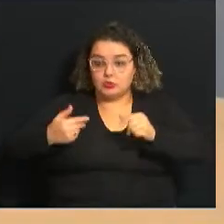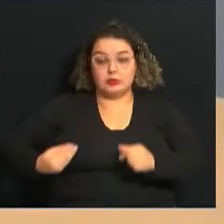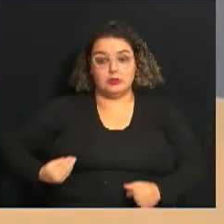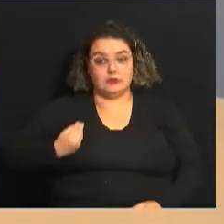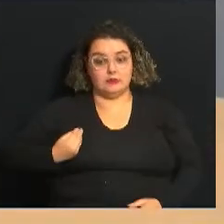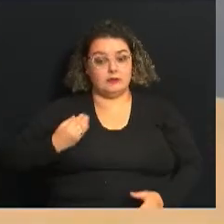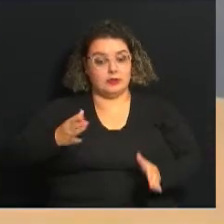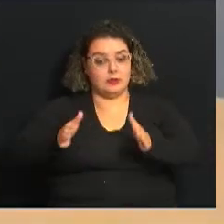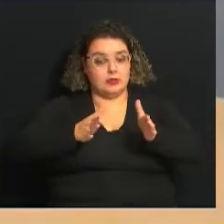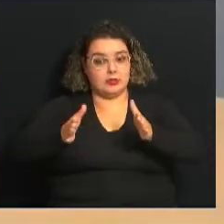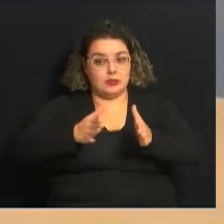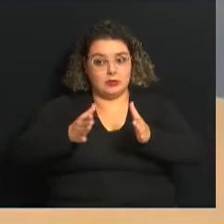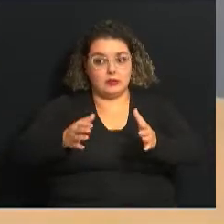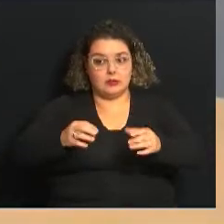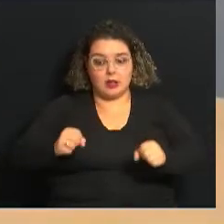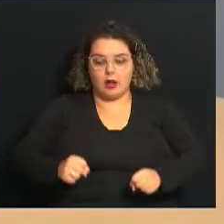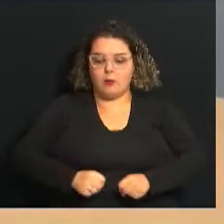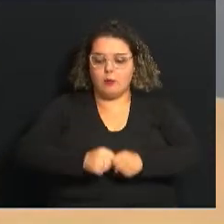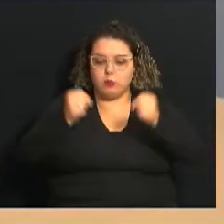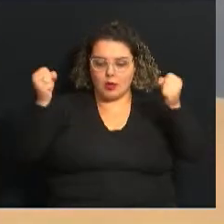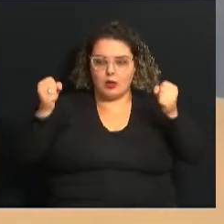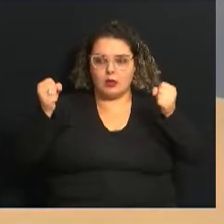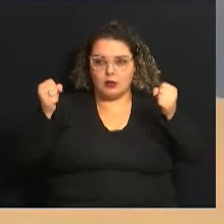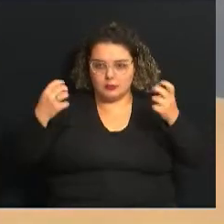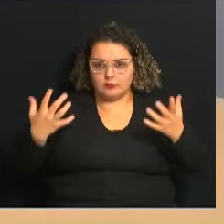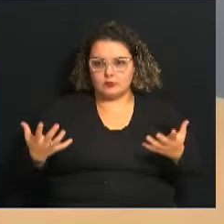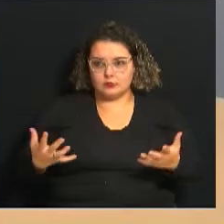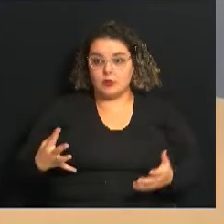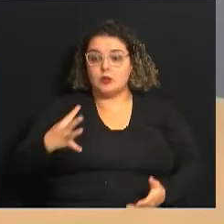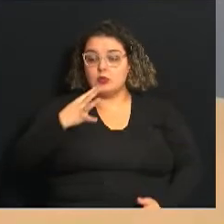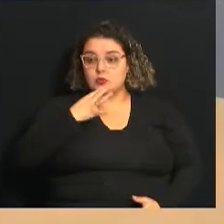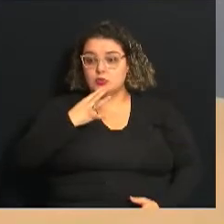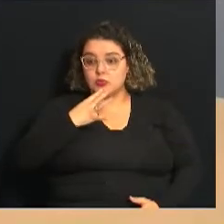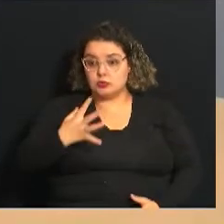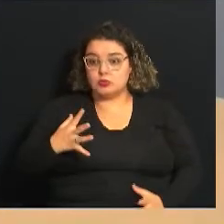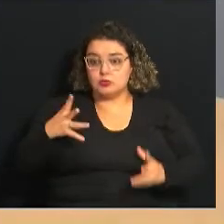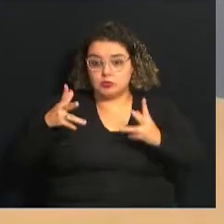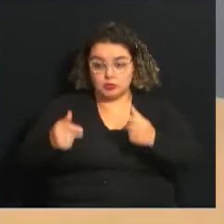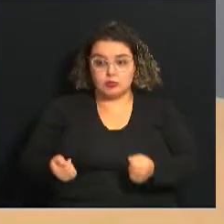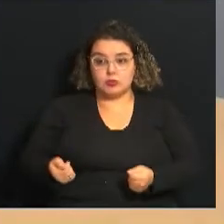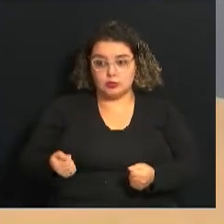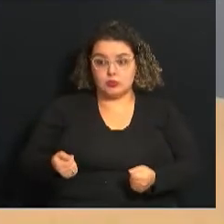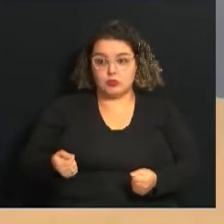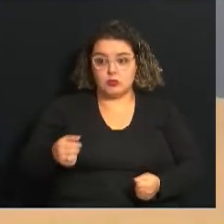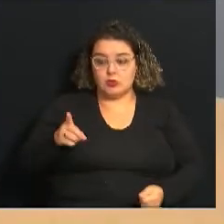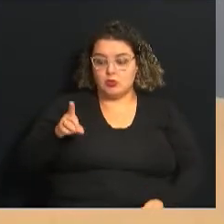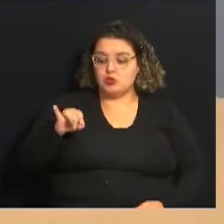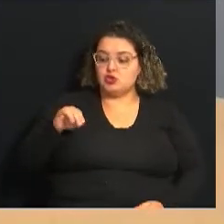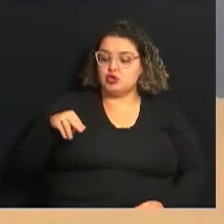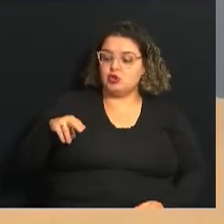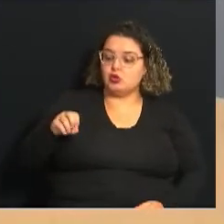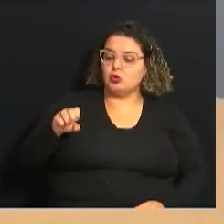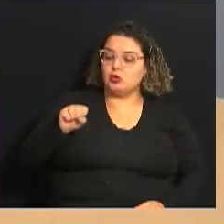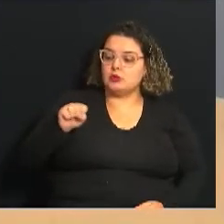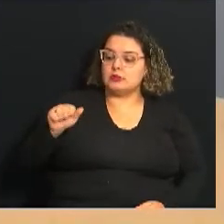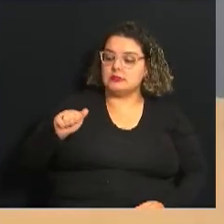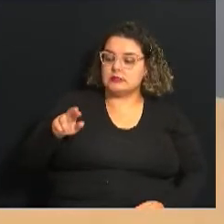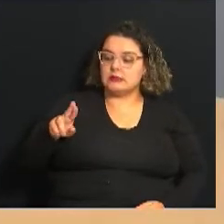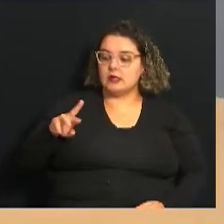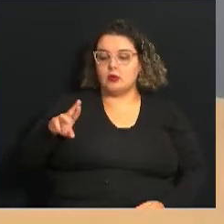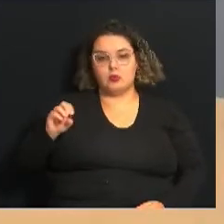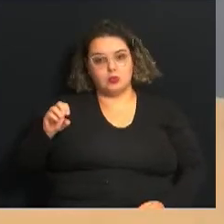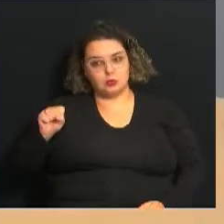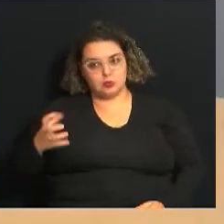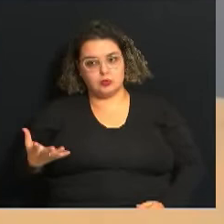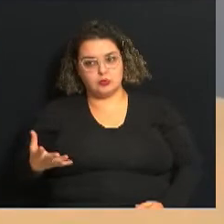momento na Terra. Os mais conhecidos dentre os afetados foram os dinossauros, né? Mas não só os dinossauros. Eles